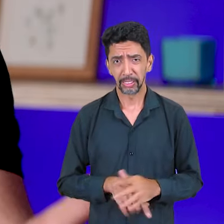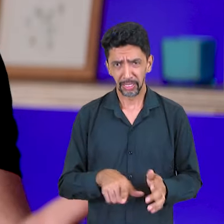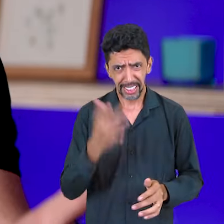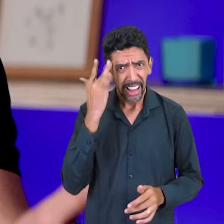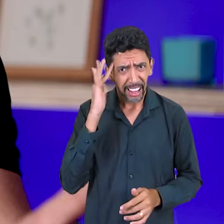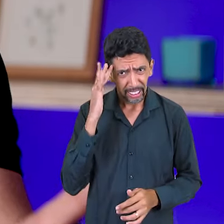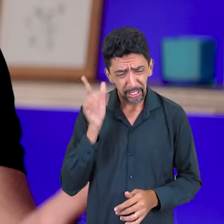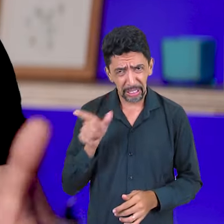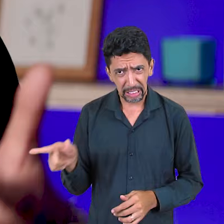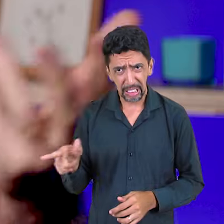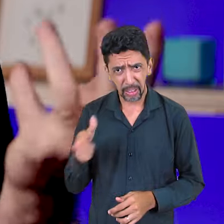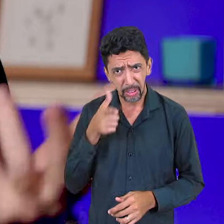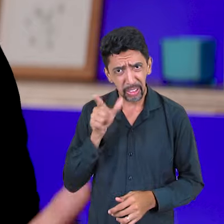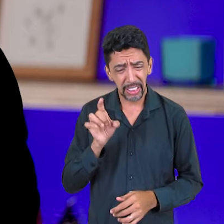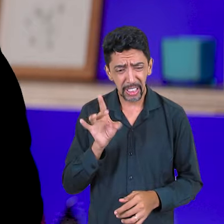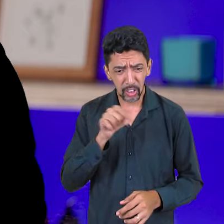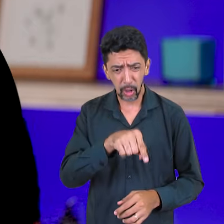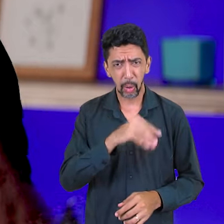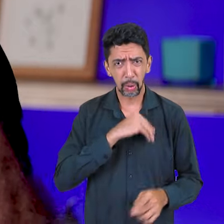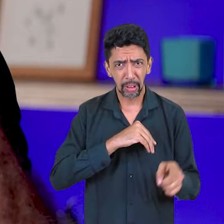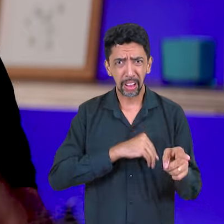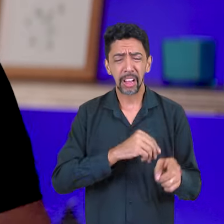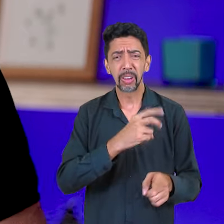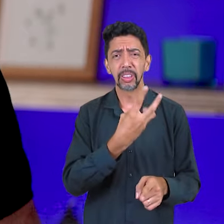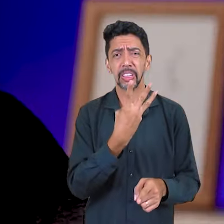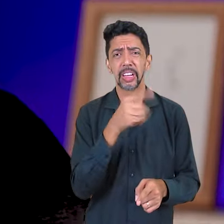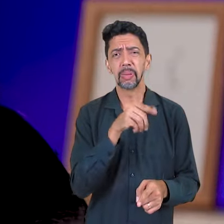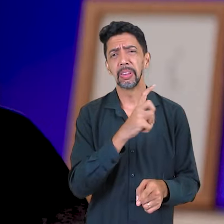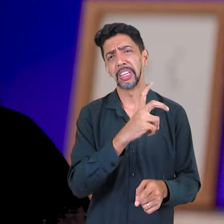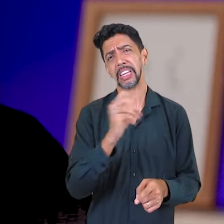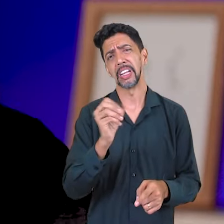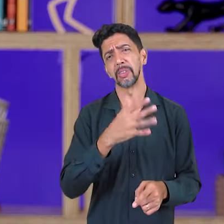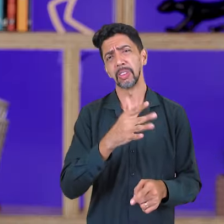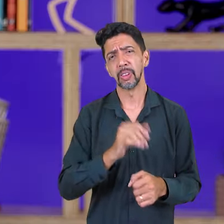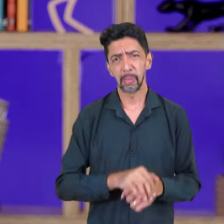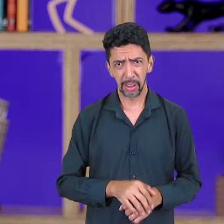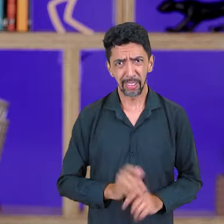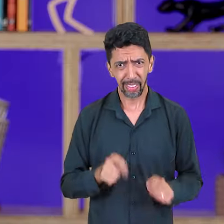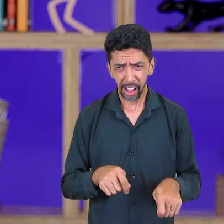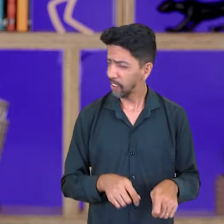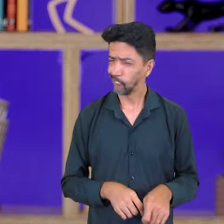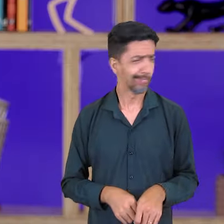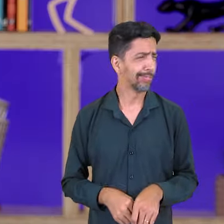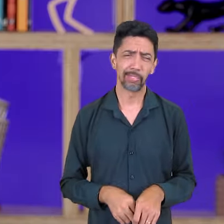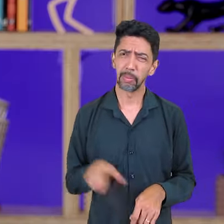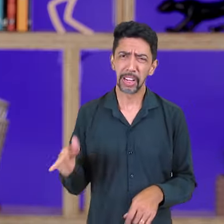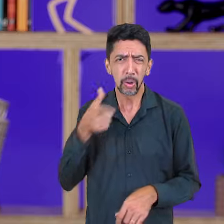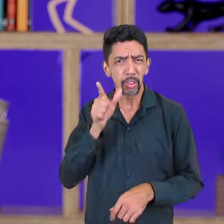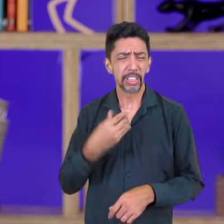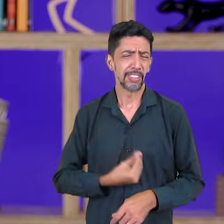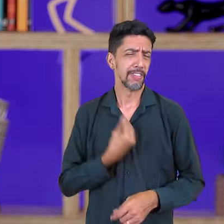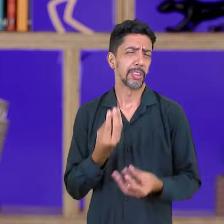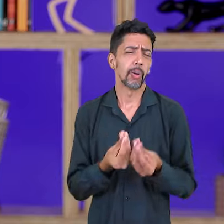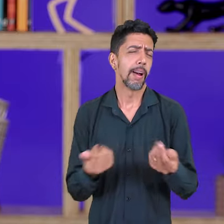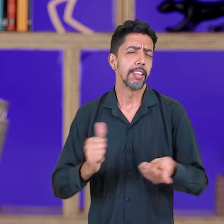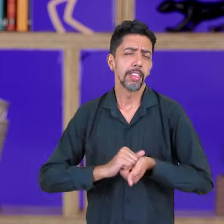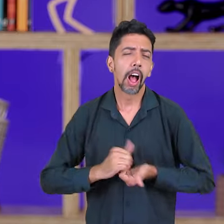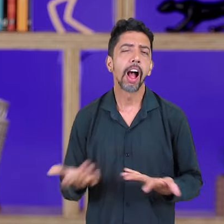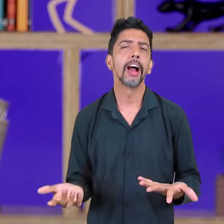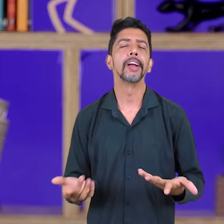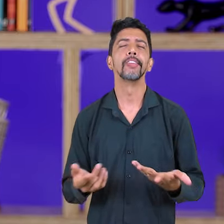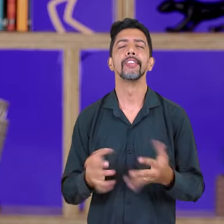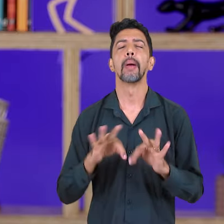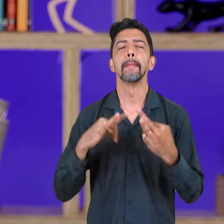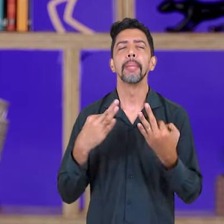sustentabilidade futura para realizar sonhos Será mesmo não por isso esse vídeo tem muita força muita